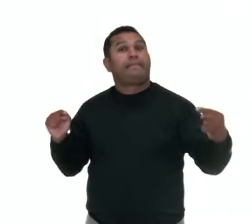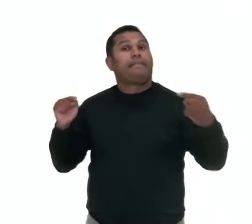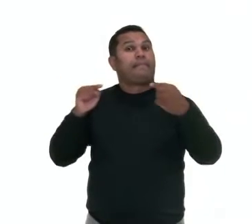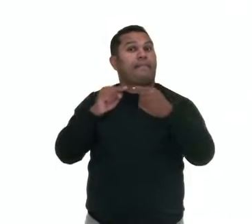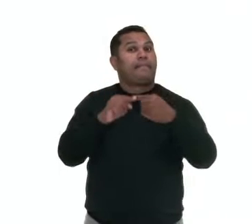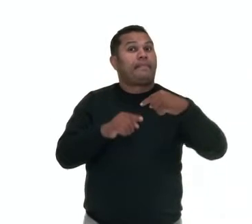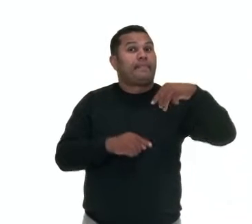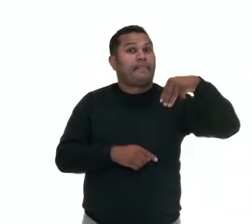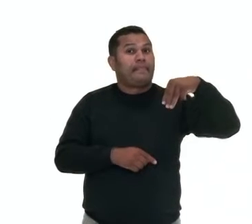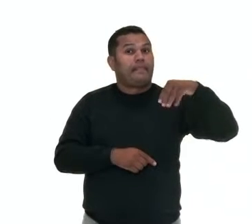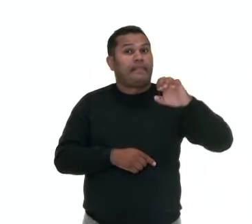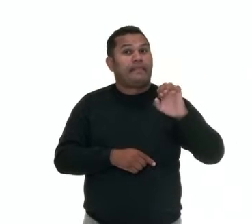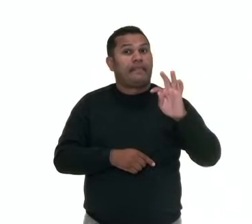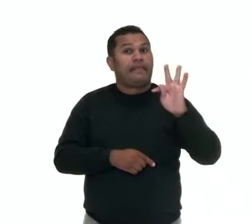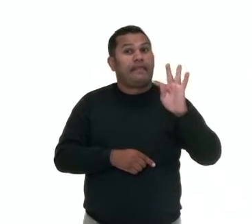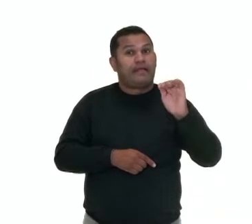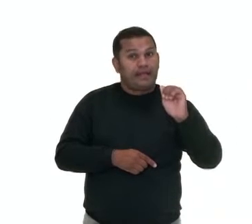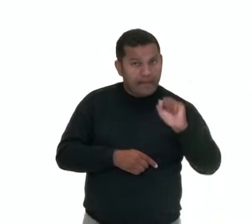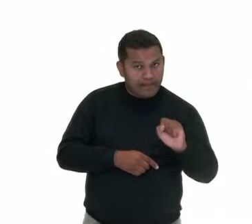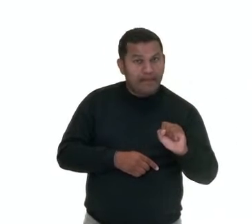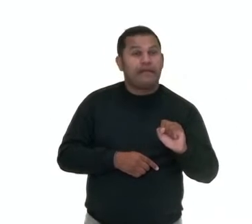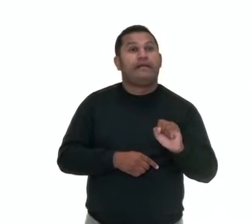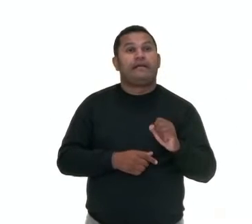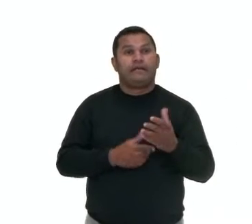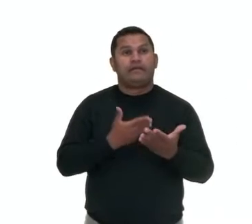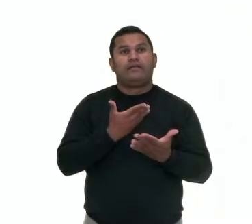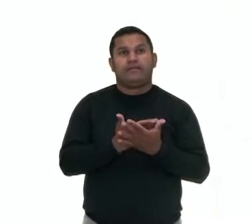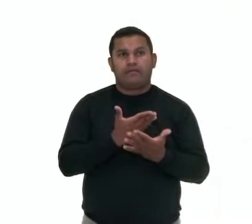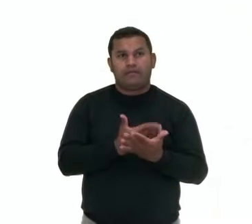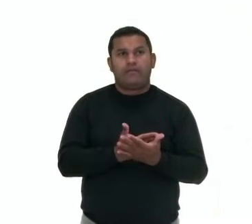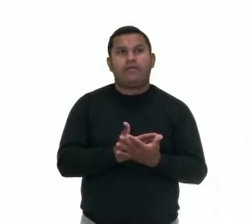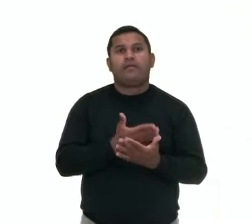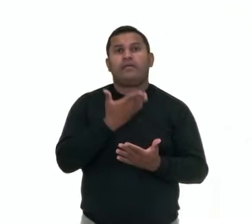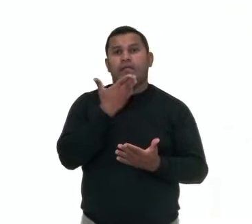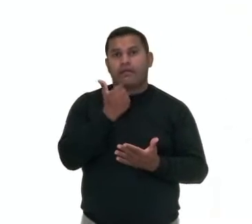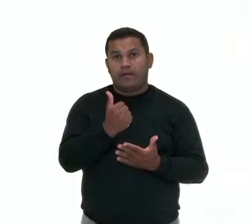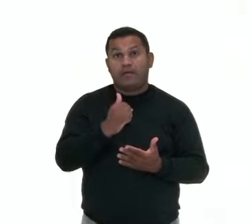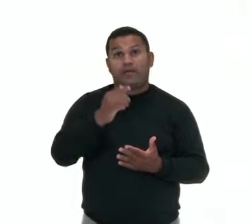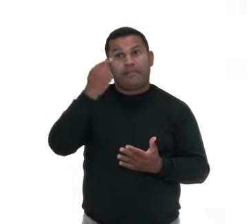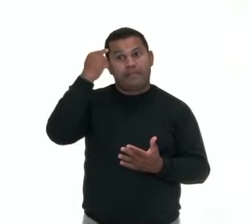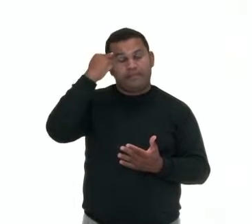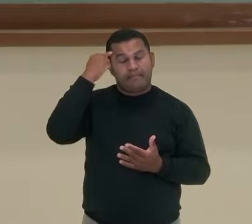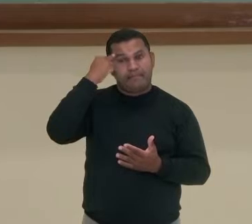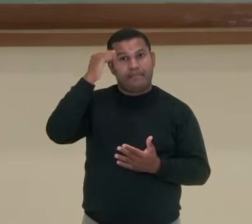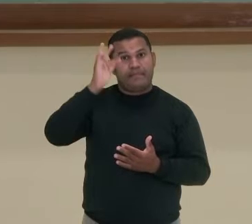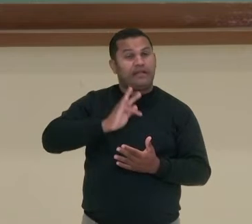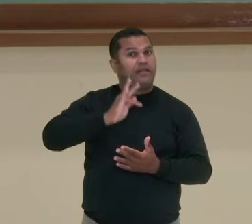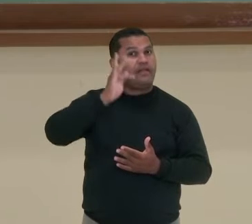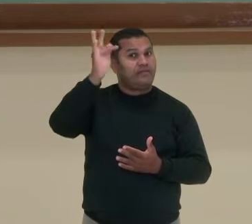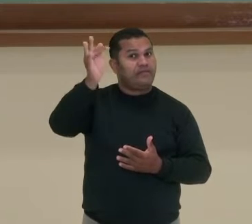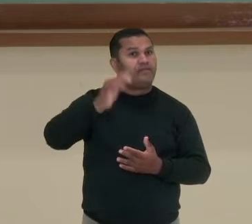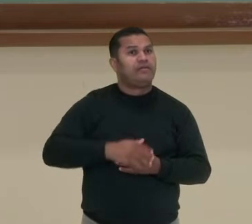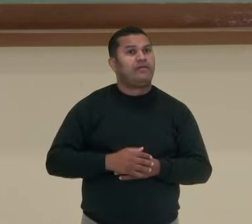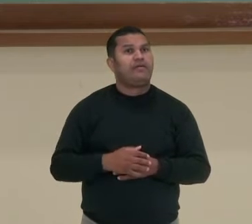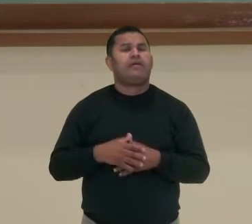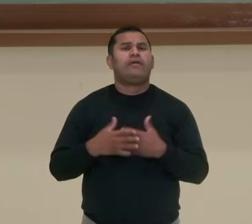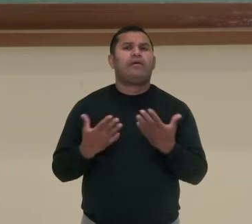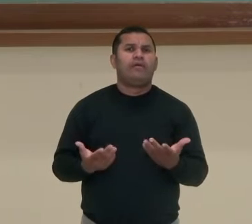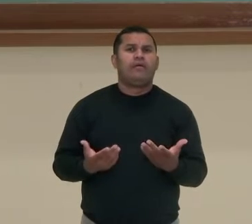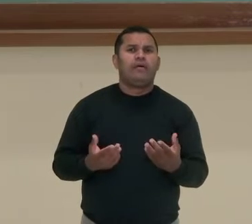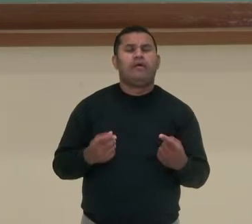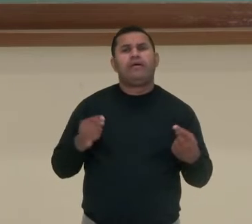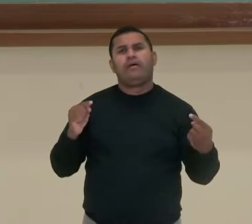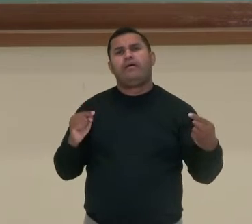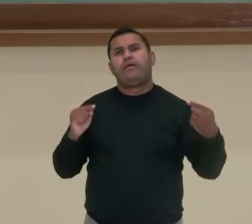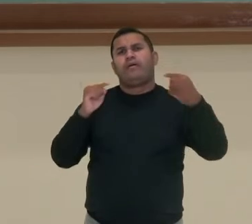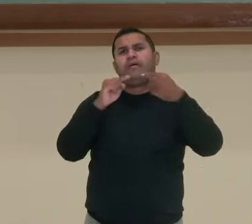É o momento de se pensar no futuro. Qual a relação entre estudos e uma profissão?